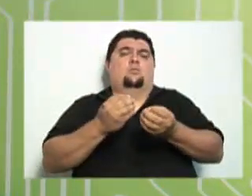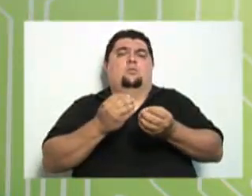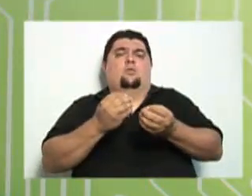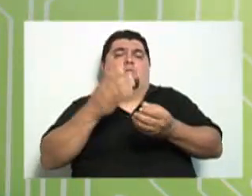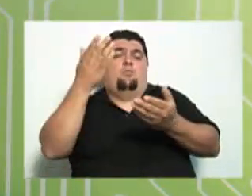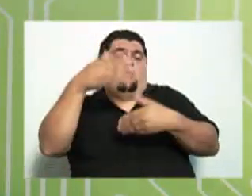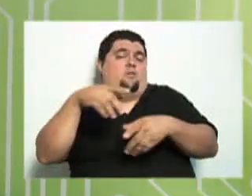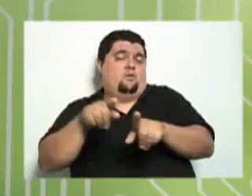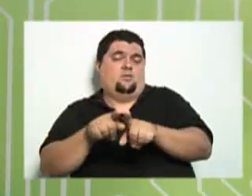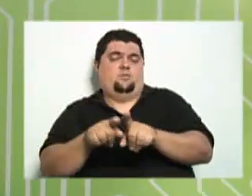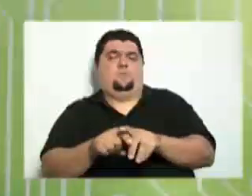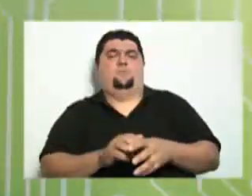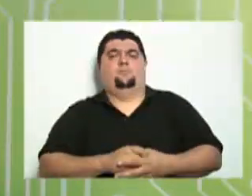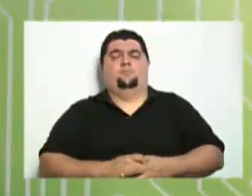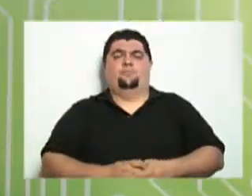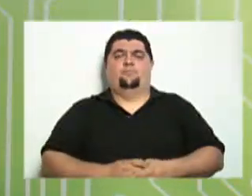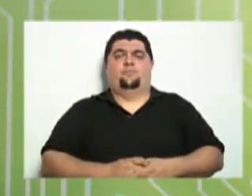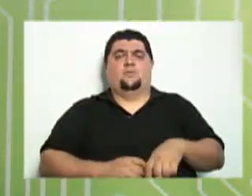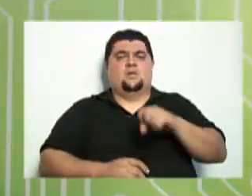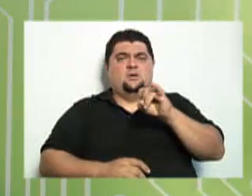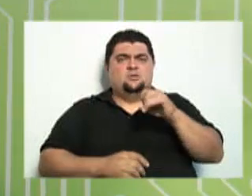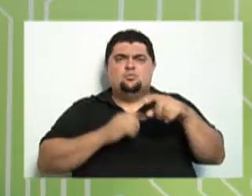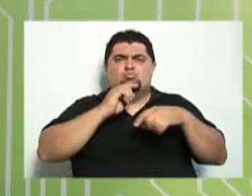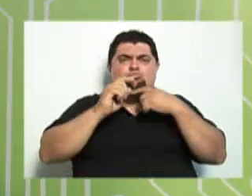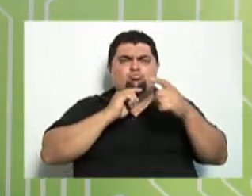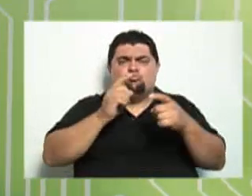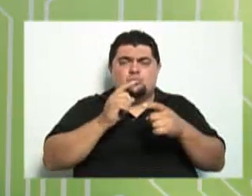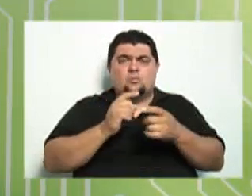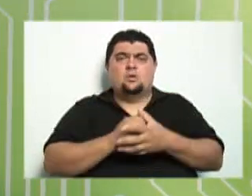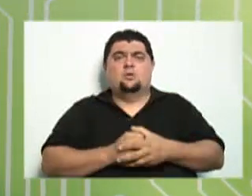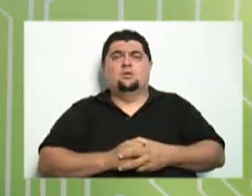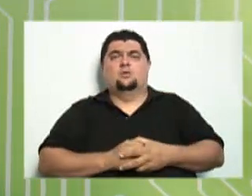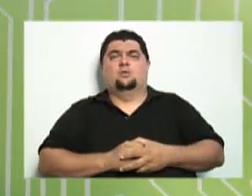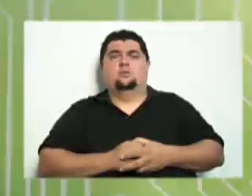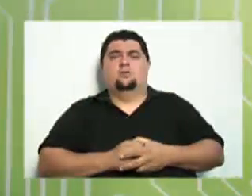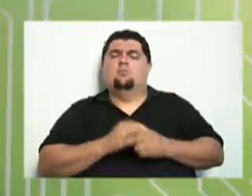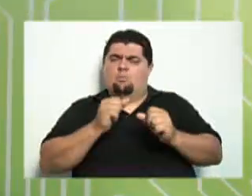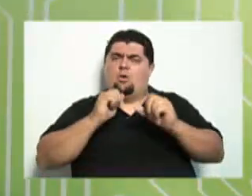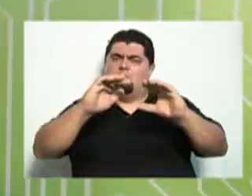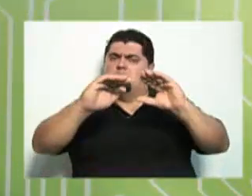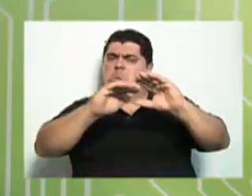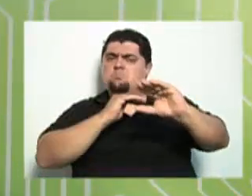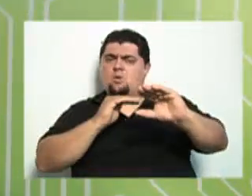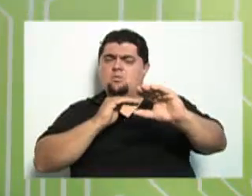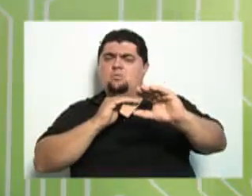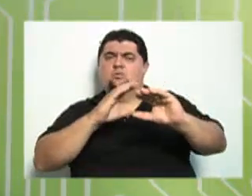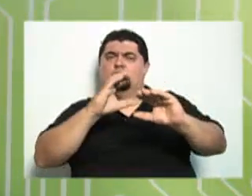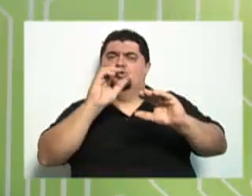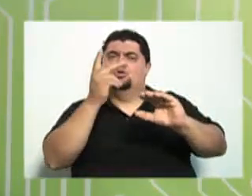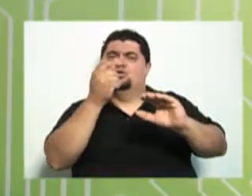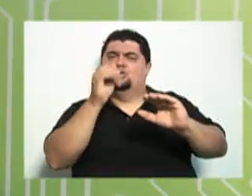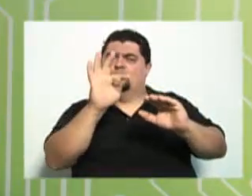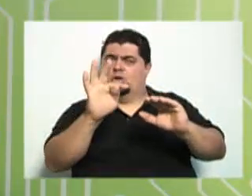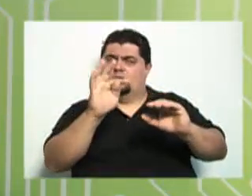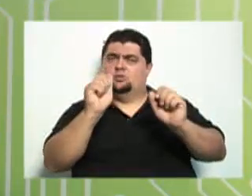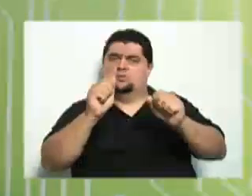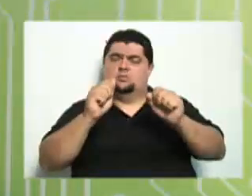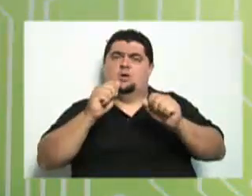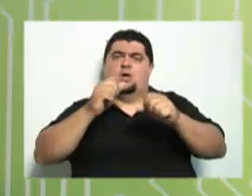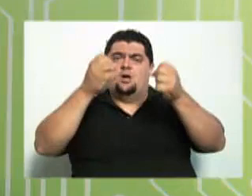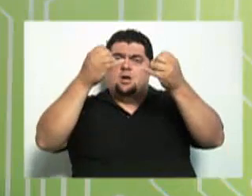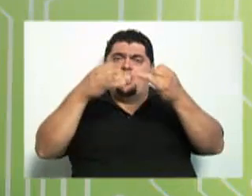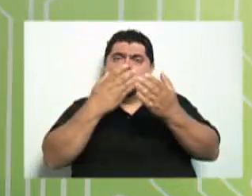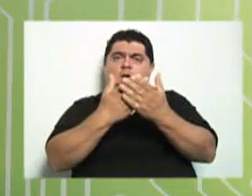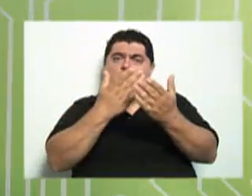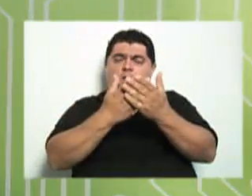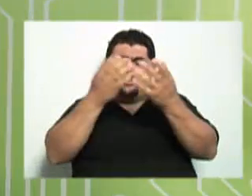nossas provas. Se você ainda tiver dúvidas, nós guardamos que você mande para a gente pelo chat. Podemos discutir aqui durante a nossa